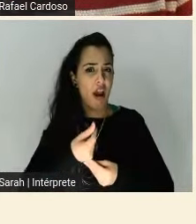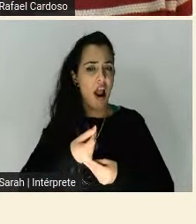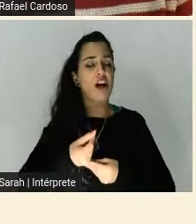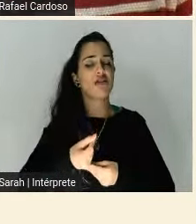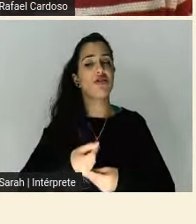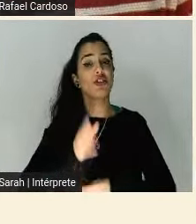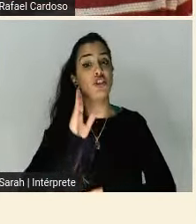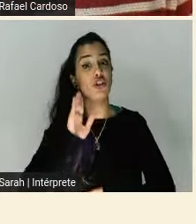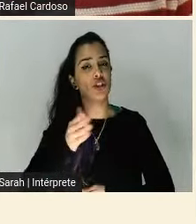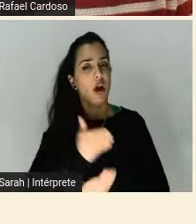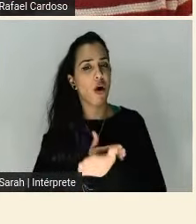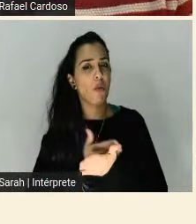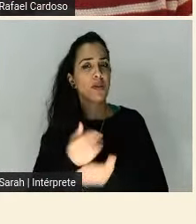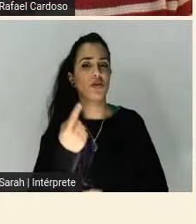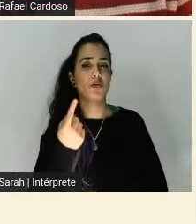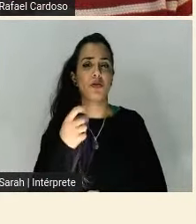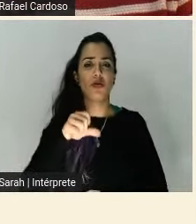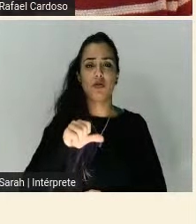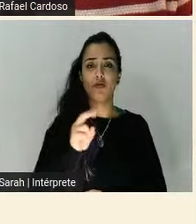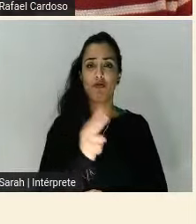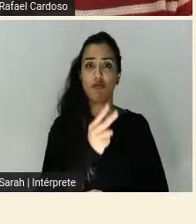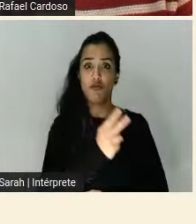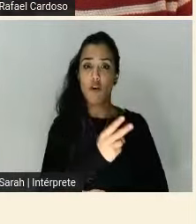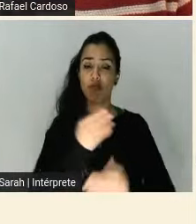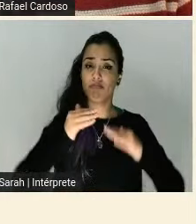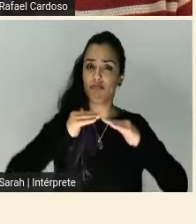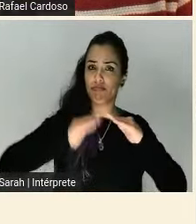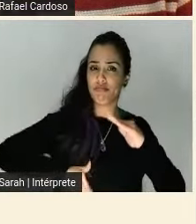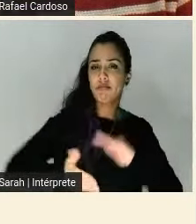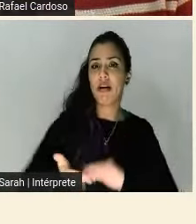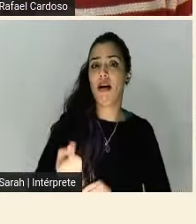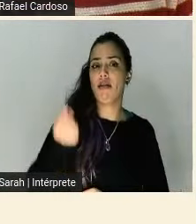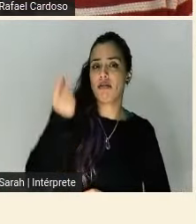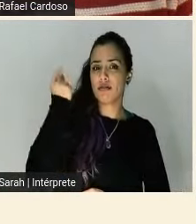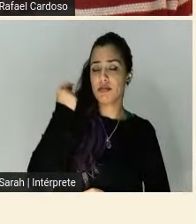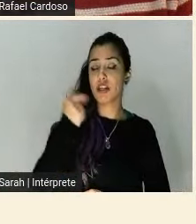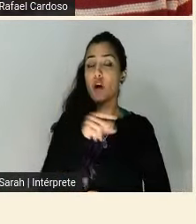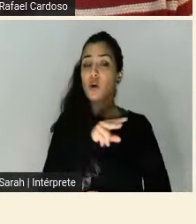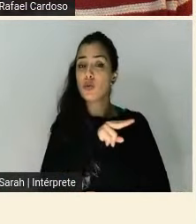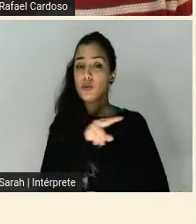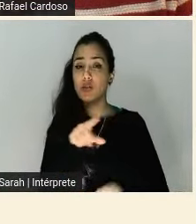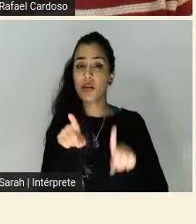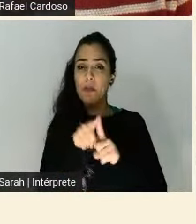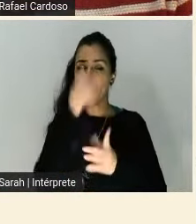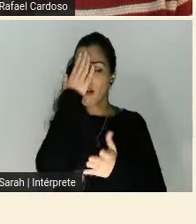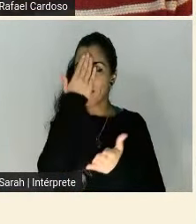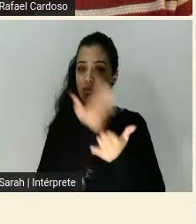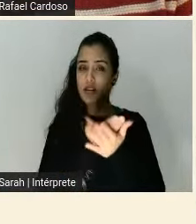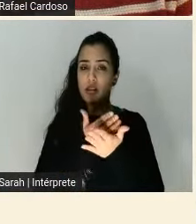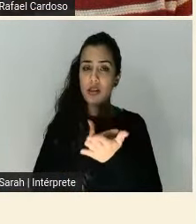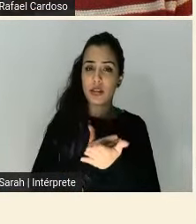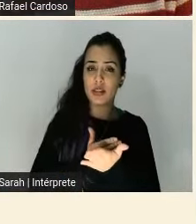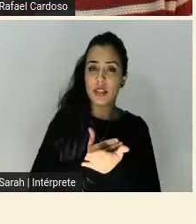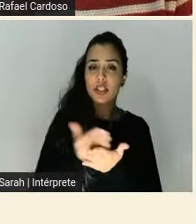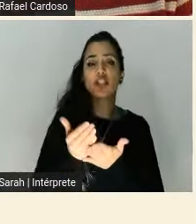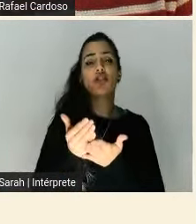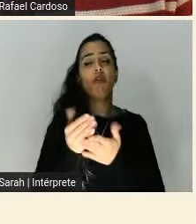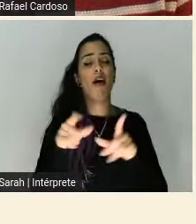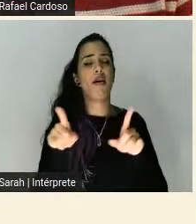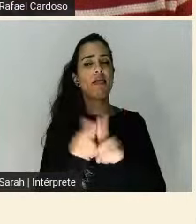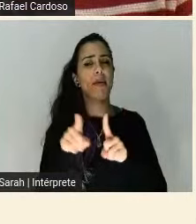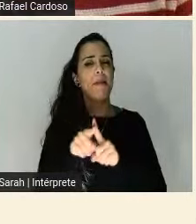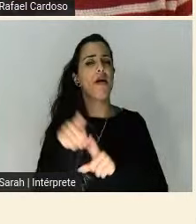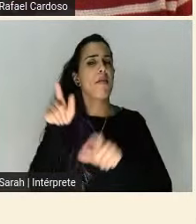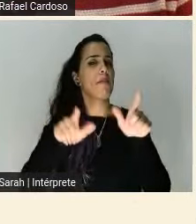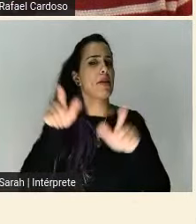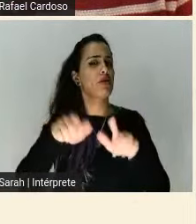1922. Ambos também acreditavam a modernização cultural a iniciativas e agentes espalhados por todo o